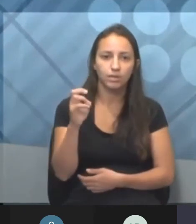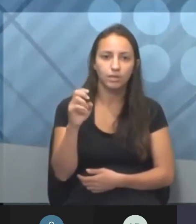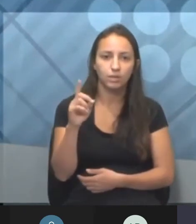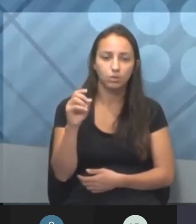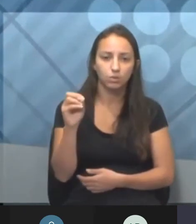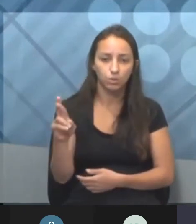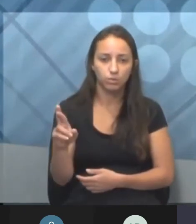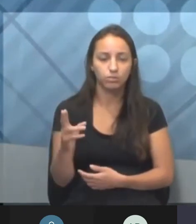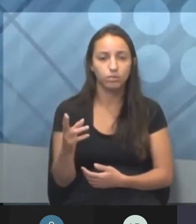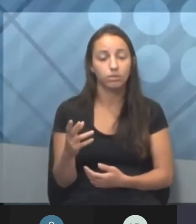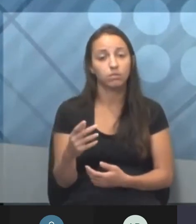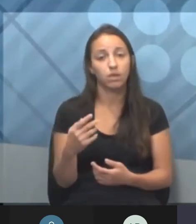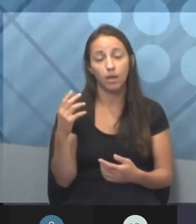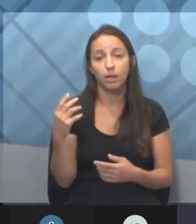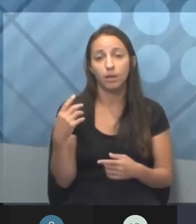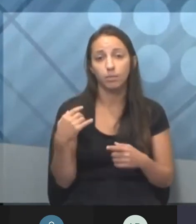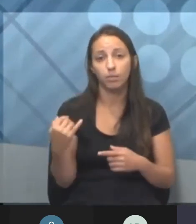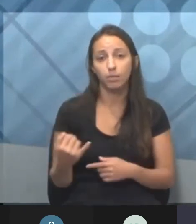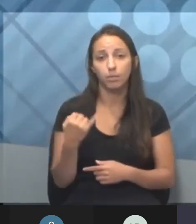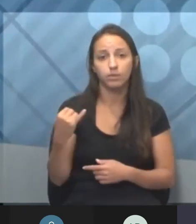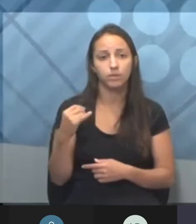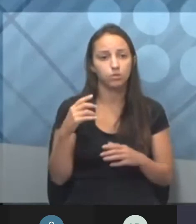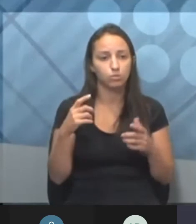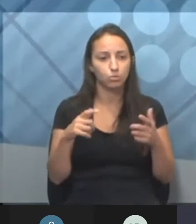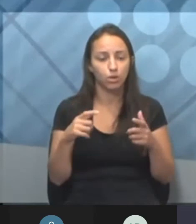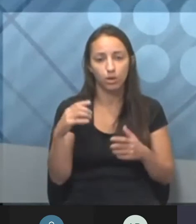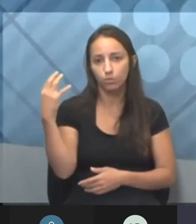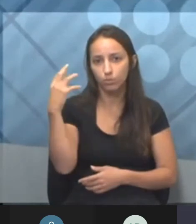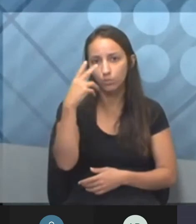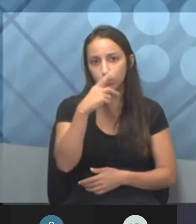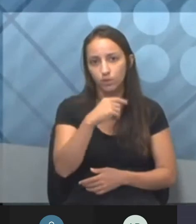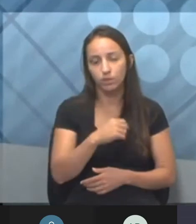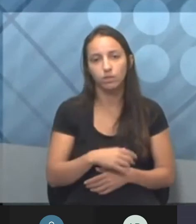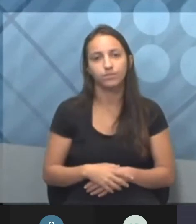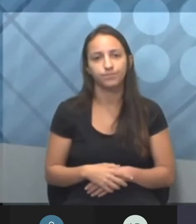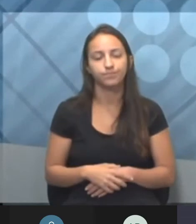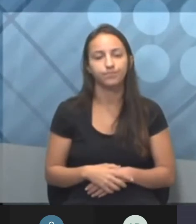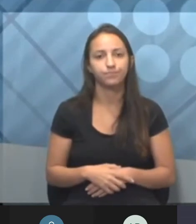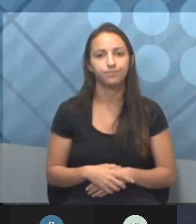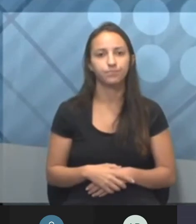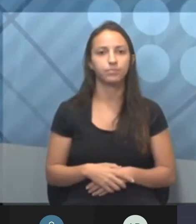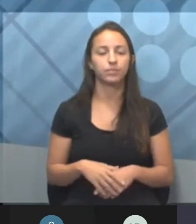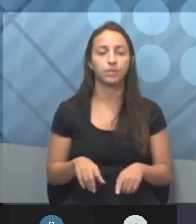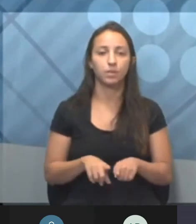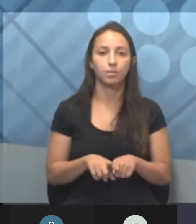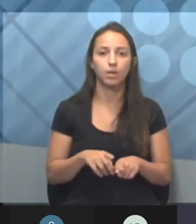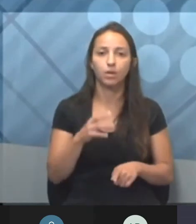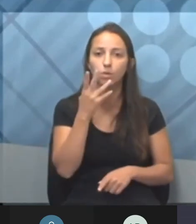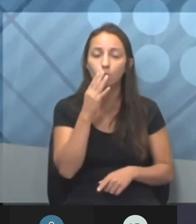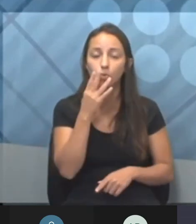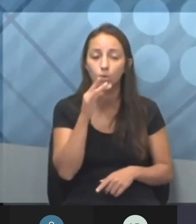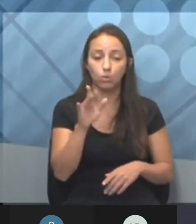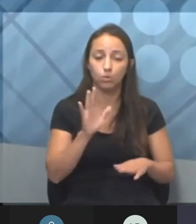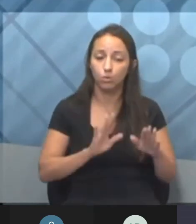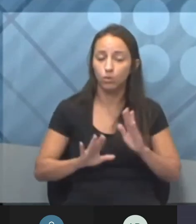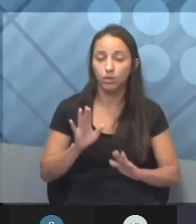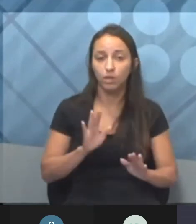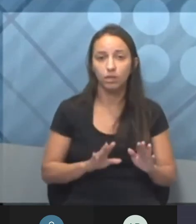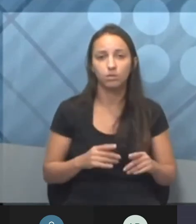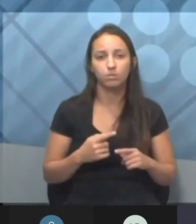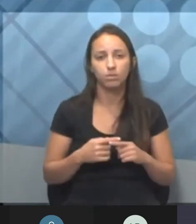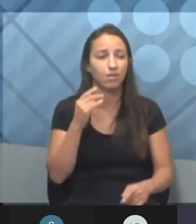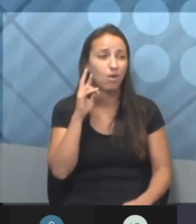certo? A estética é importante de observar, observando então cores e materiais que nós aplicamos. Cor, cuidado, porque,